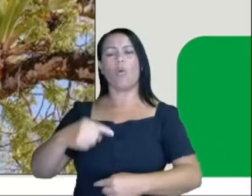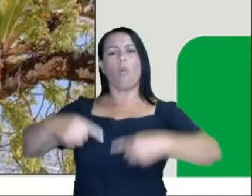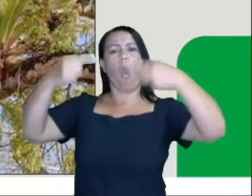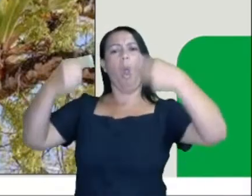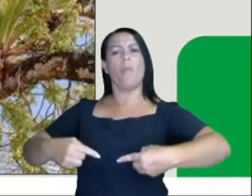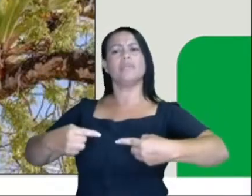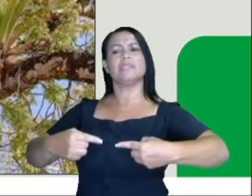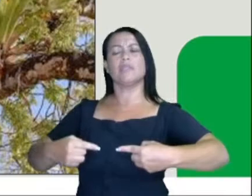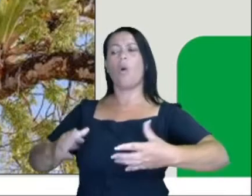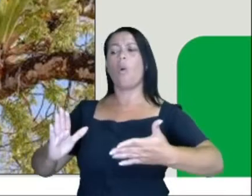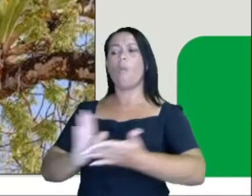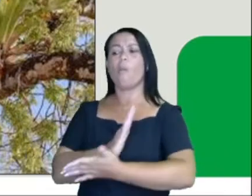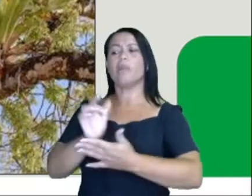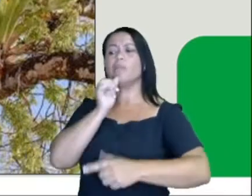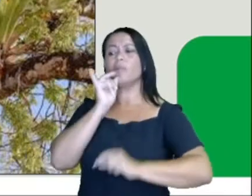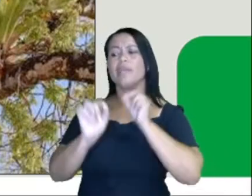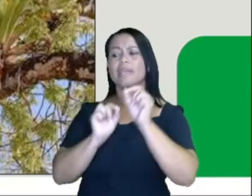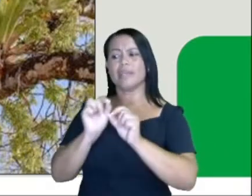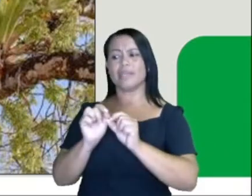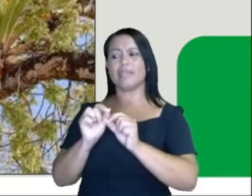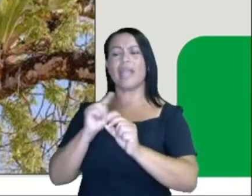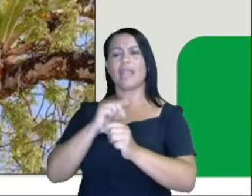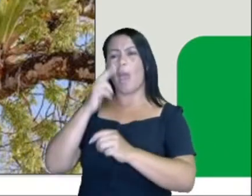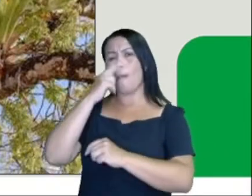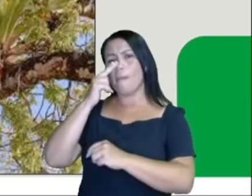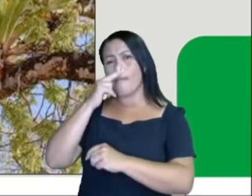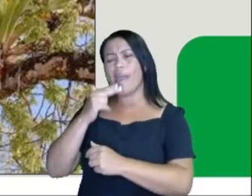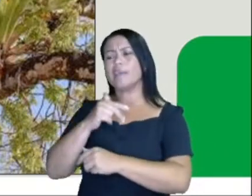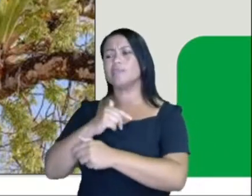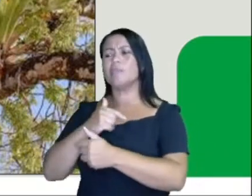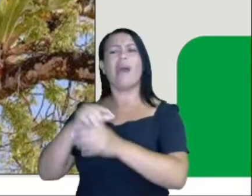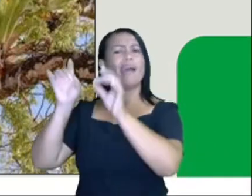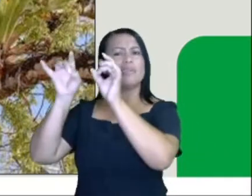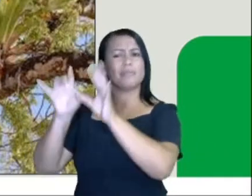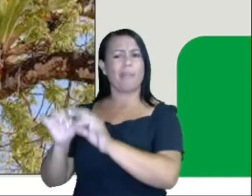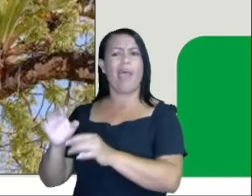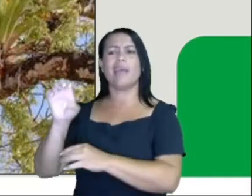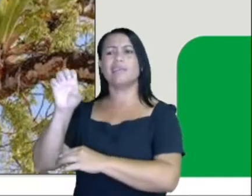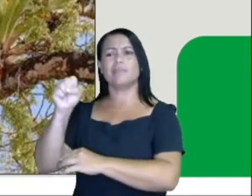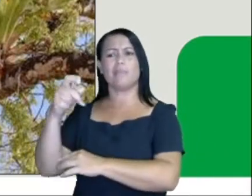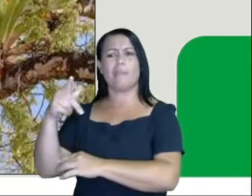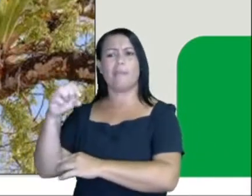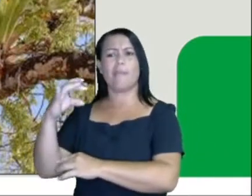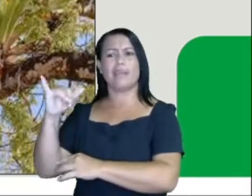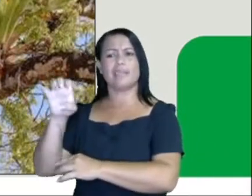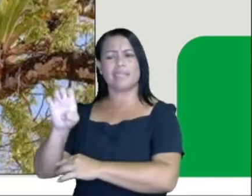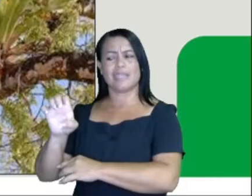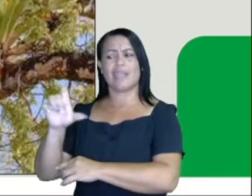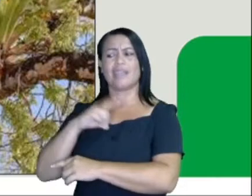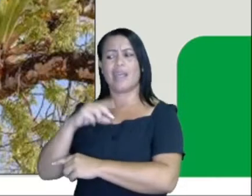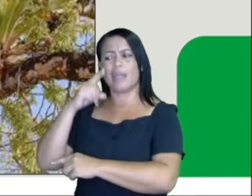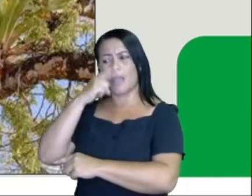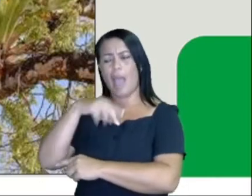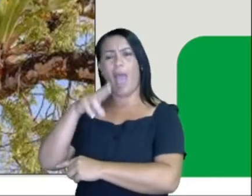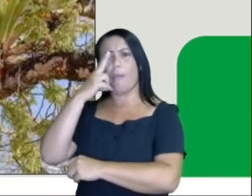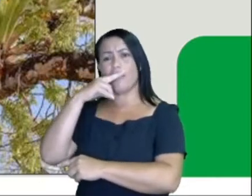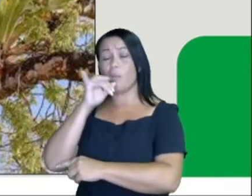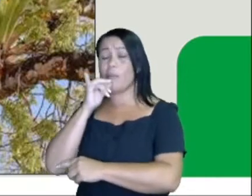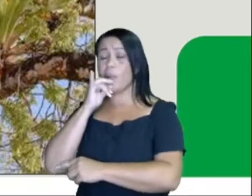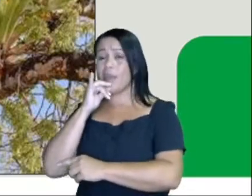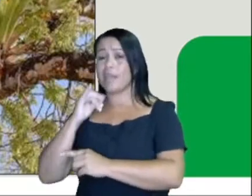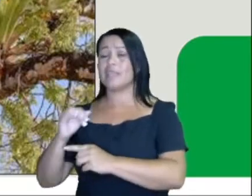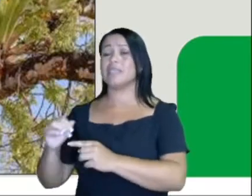entre animais da mesma espécie, como animais de espécies diferentes. A competição pode ocorrer por disputa